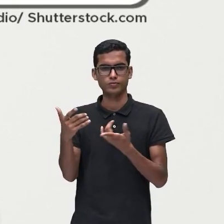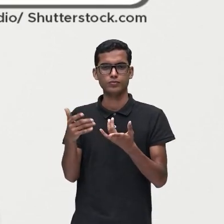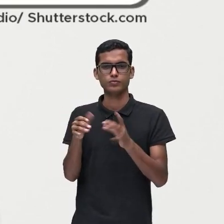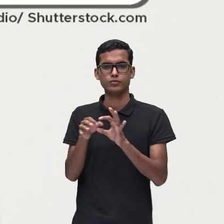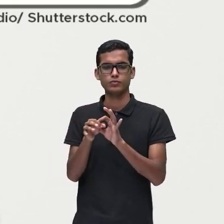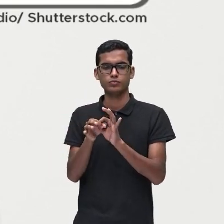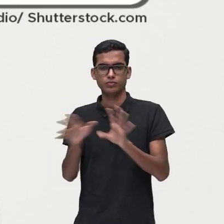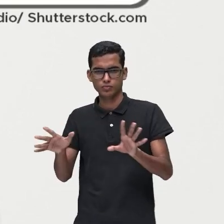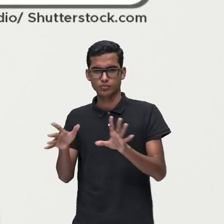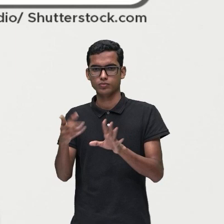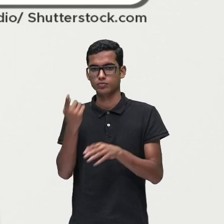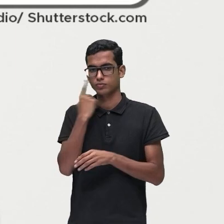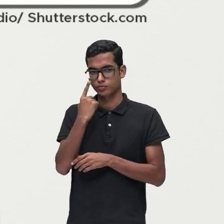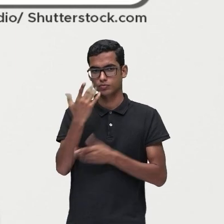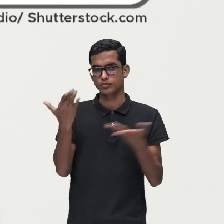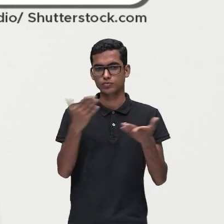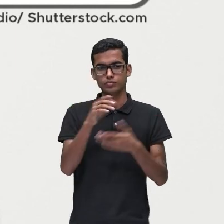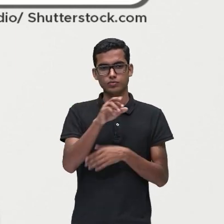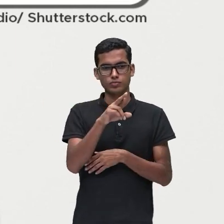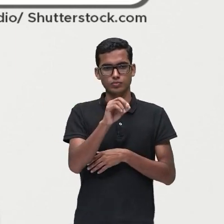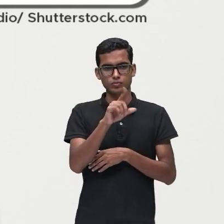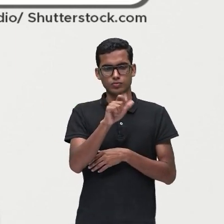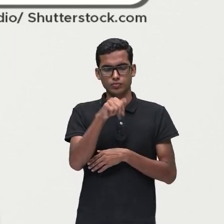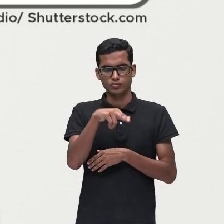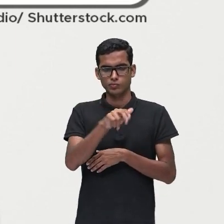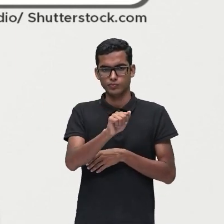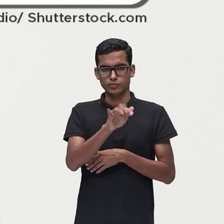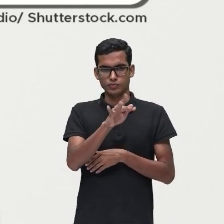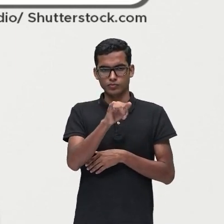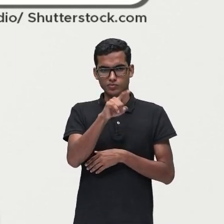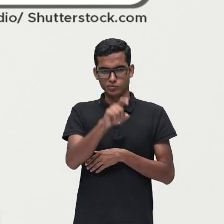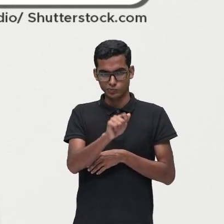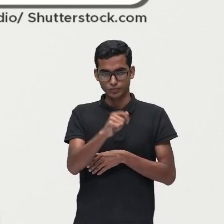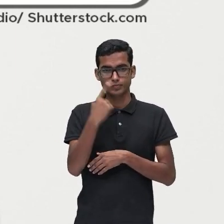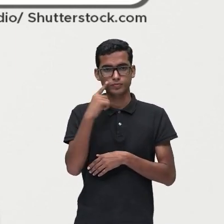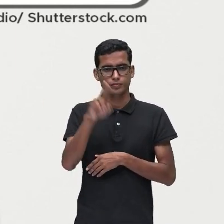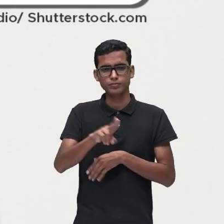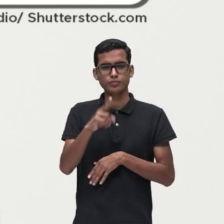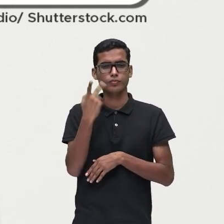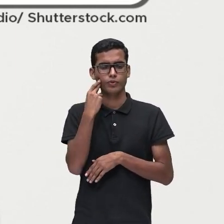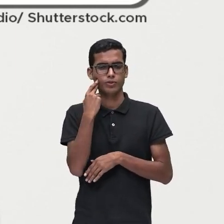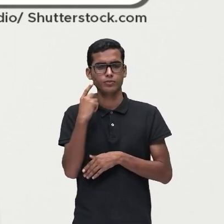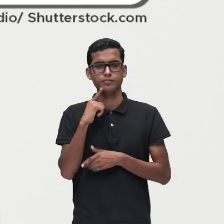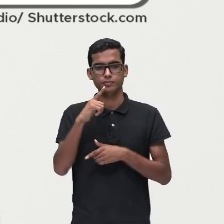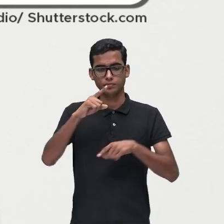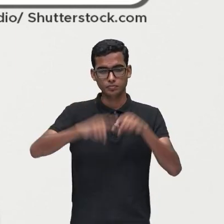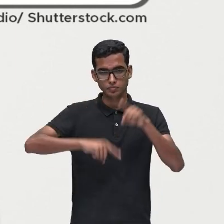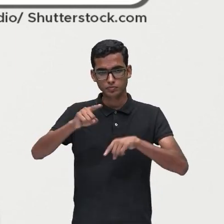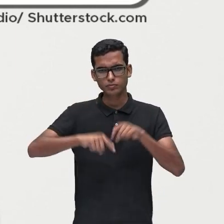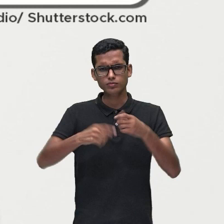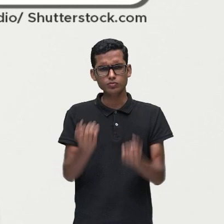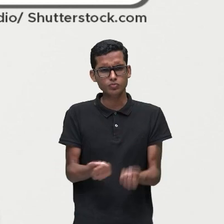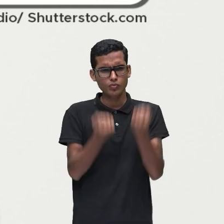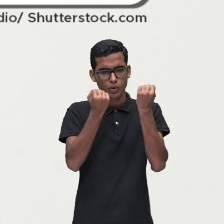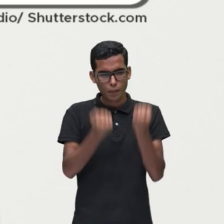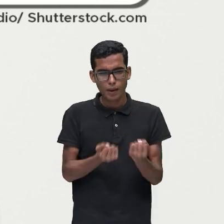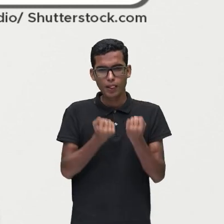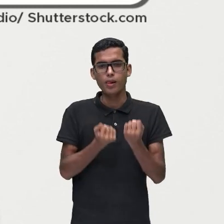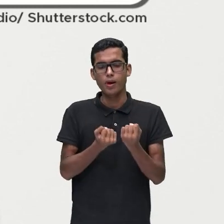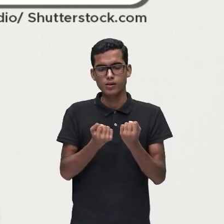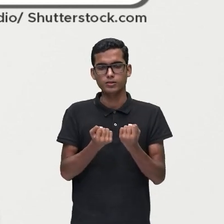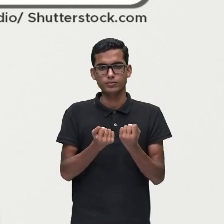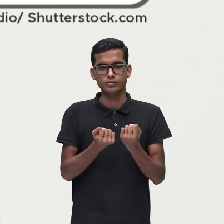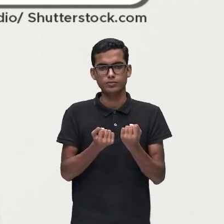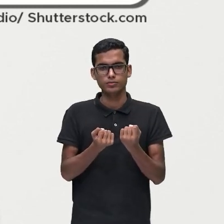sobre roldanas fixas. Ela geralmente é utilizada para erguer objetos pesados e a